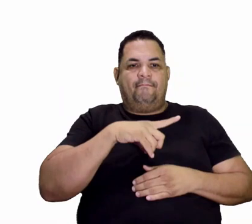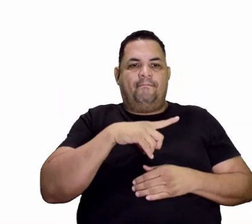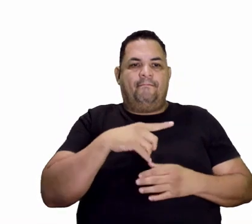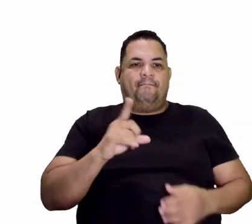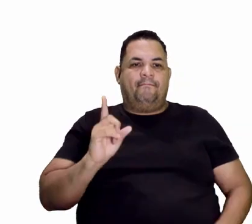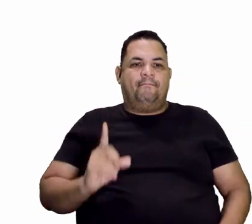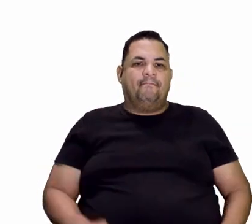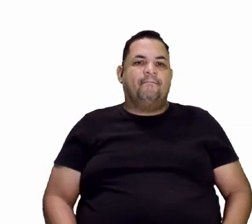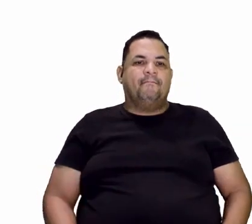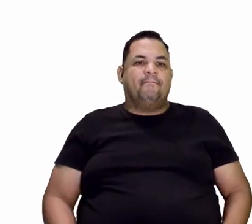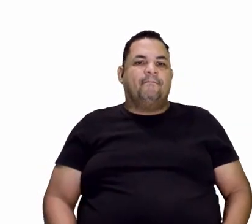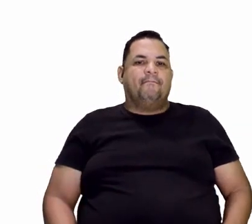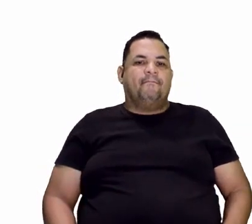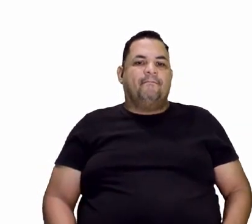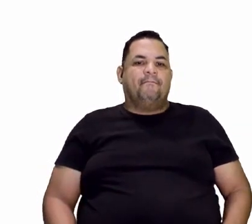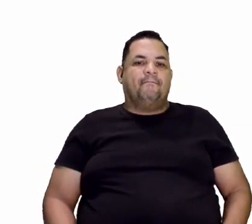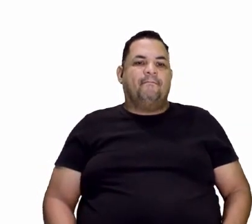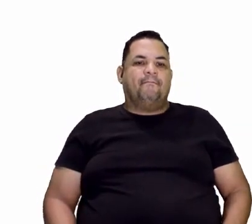só.